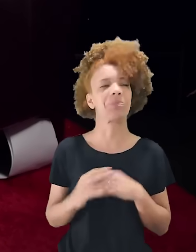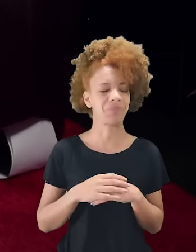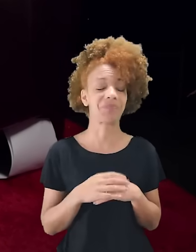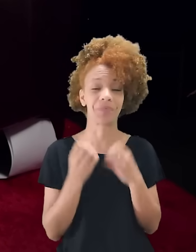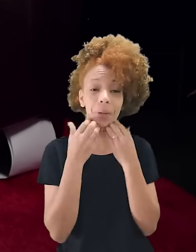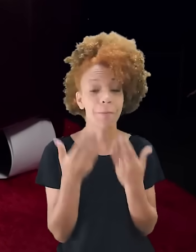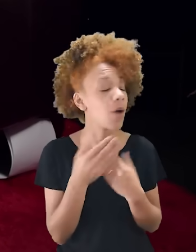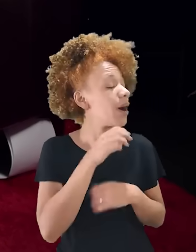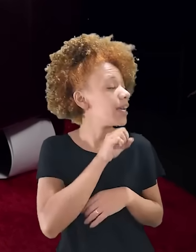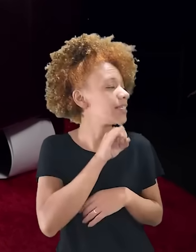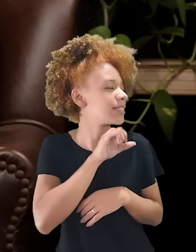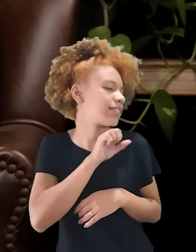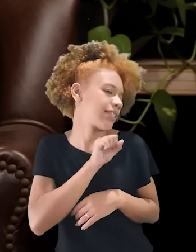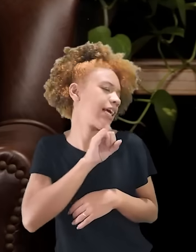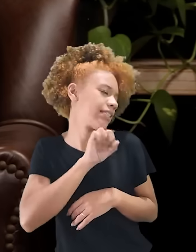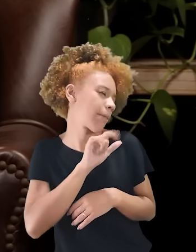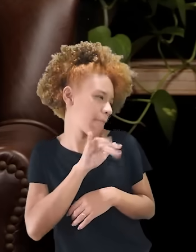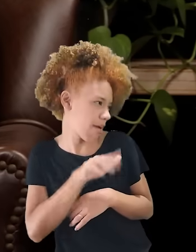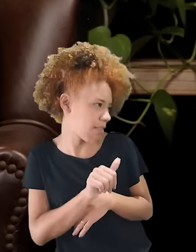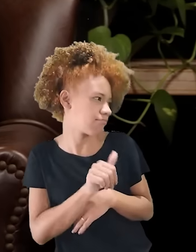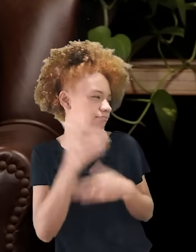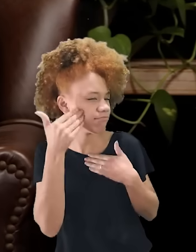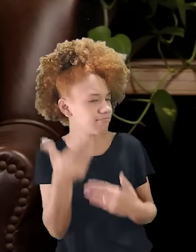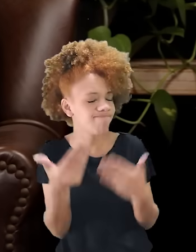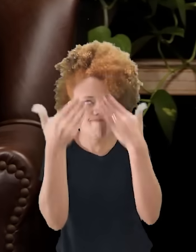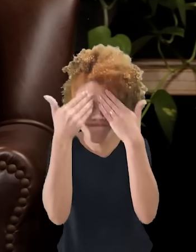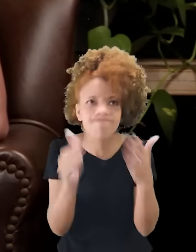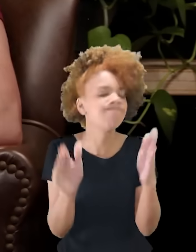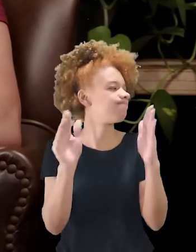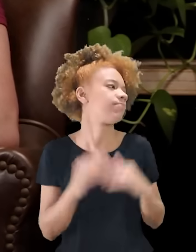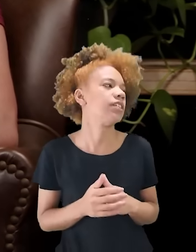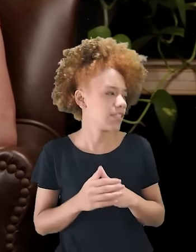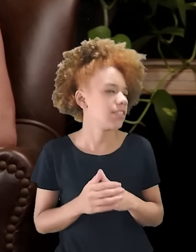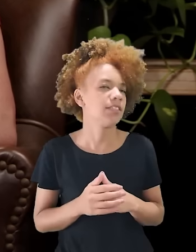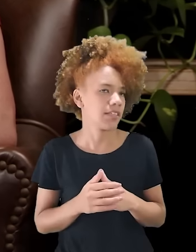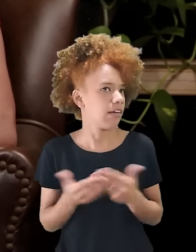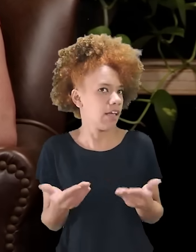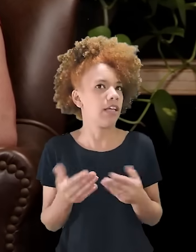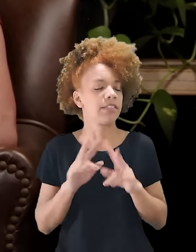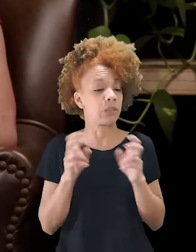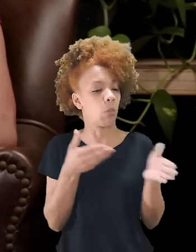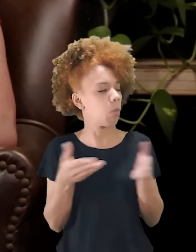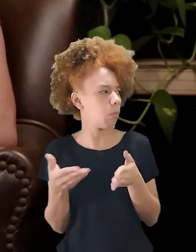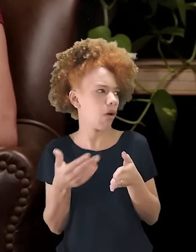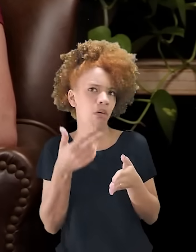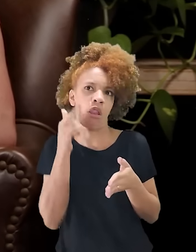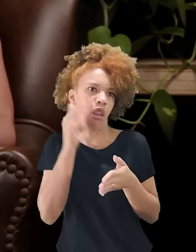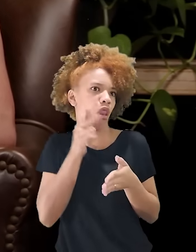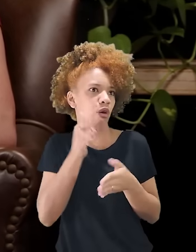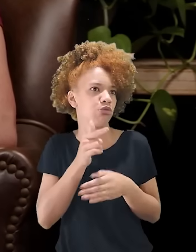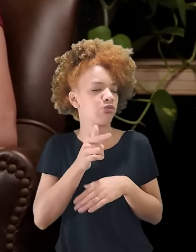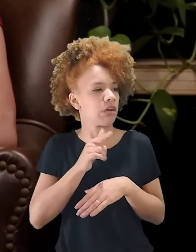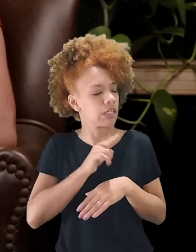gente fala a gente fala bom Isabela obrigado pela pela acho que abriu bastante a cabeça aí da galera sobre esse é óbvio que